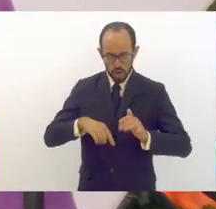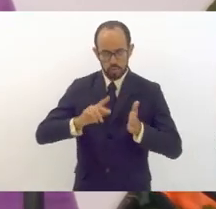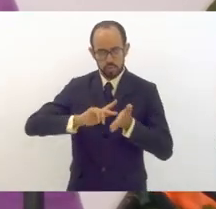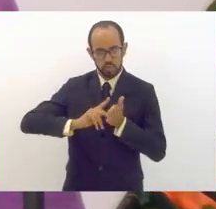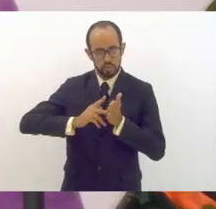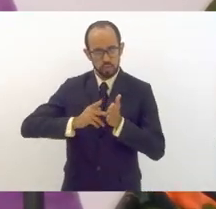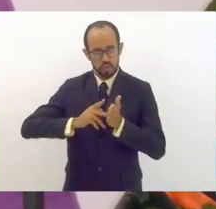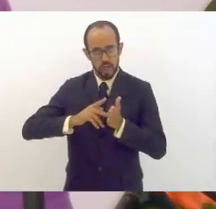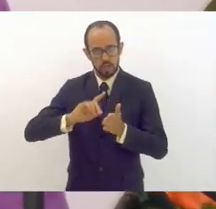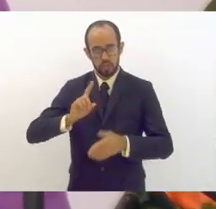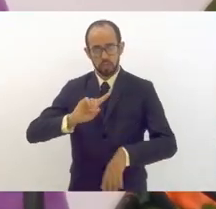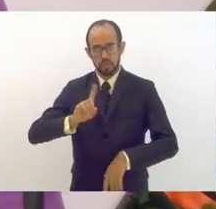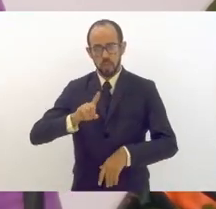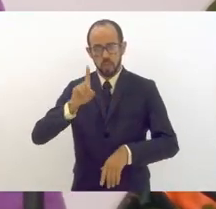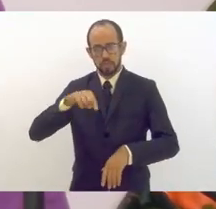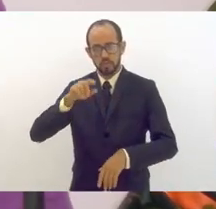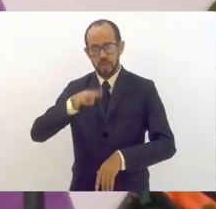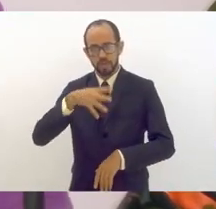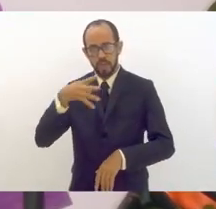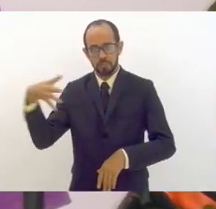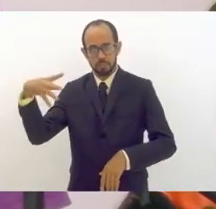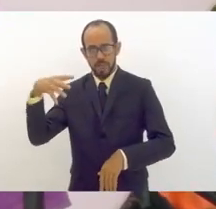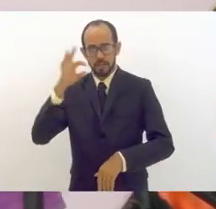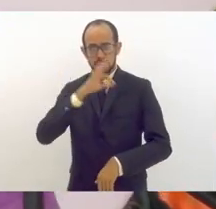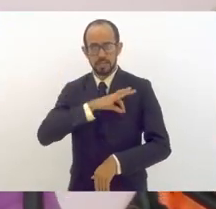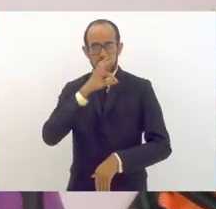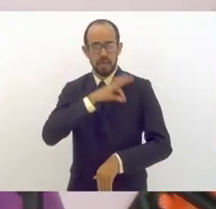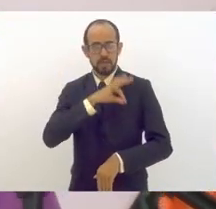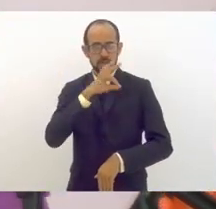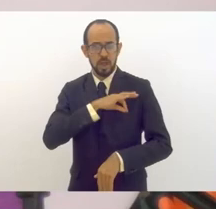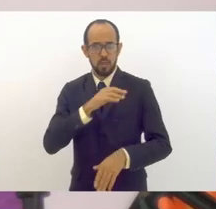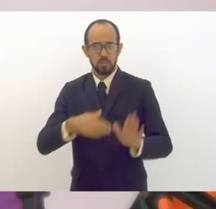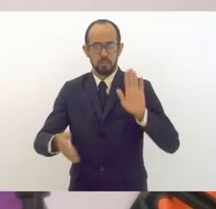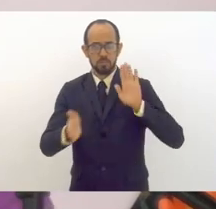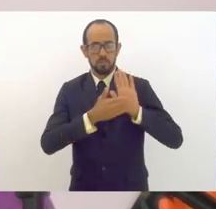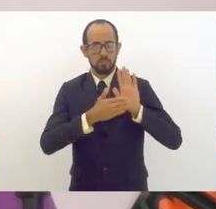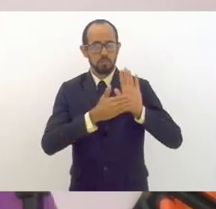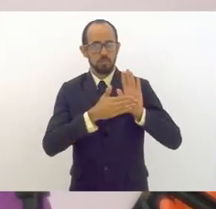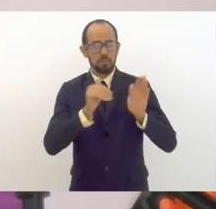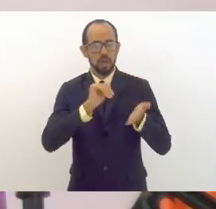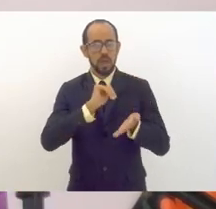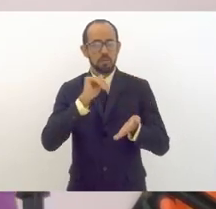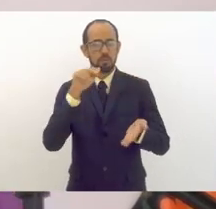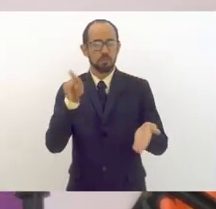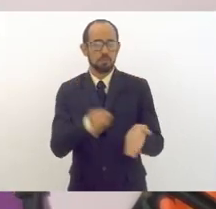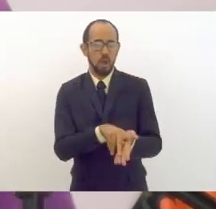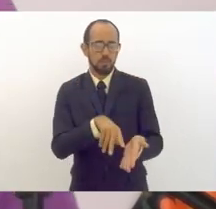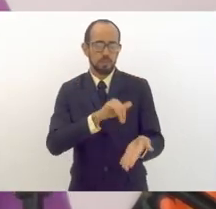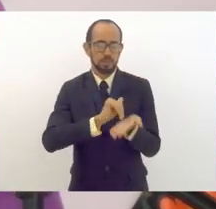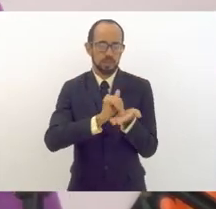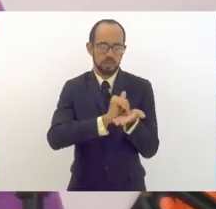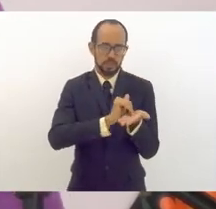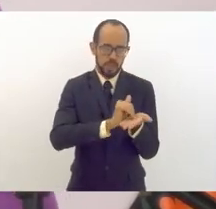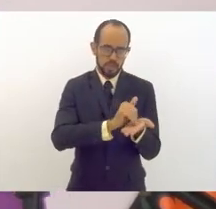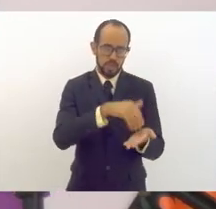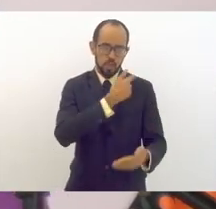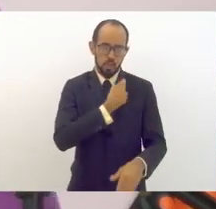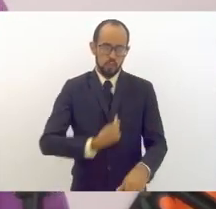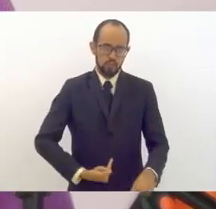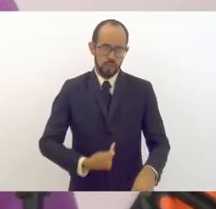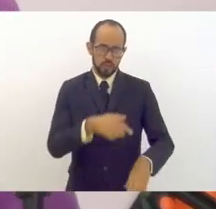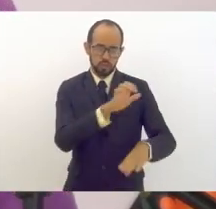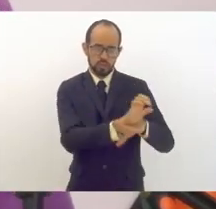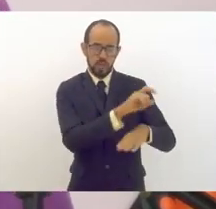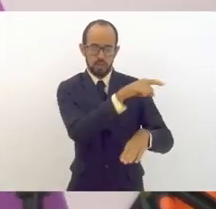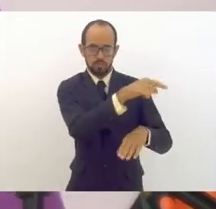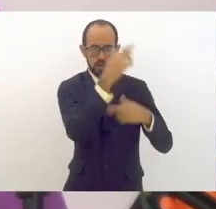isso é a tabela salarial que foi proposta pela própria Secretaria de Educação para o Governo do Estado, para cumprir a lei